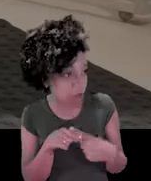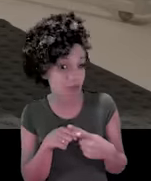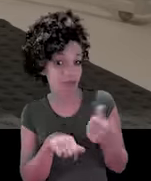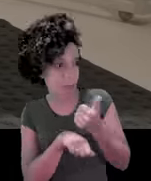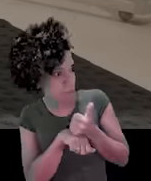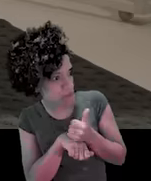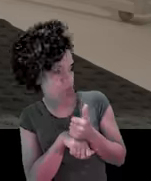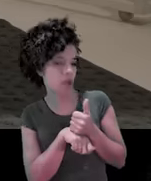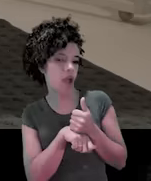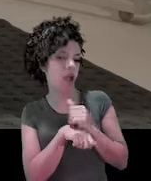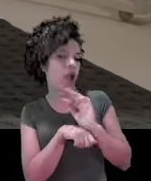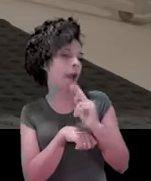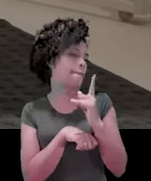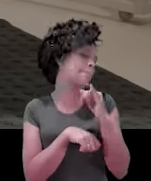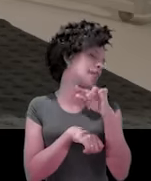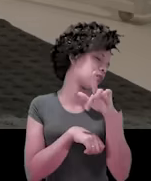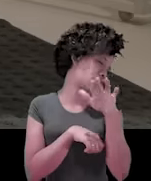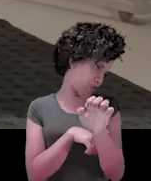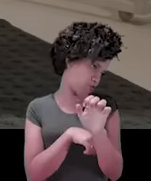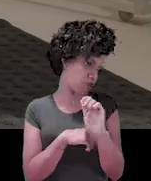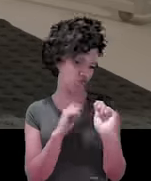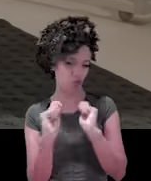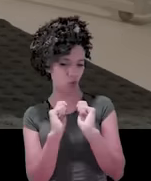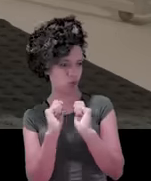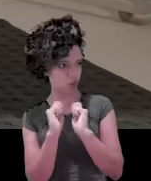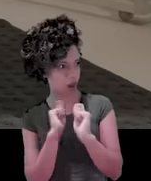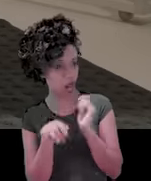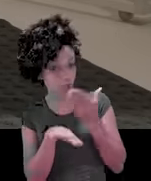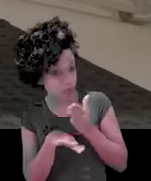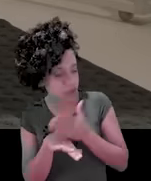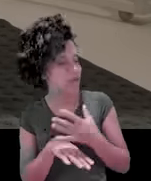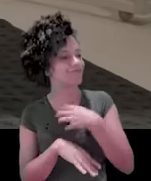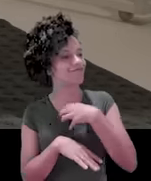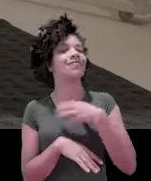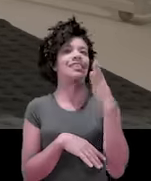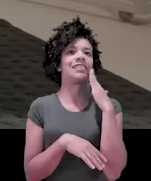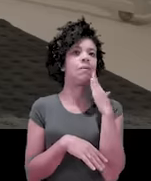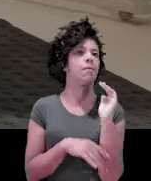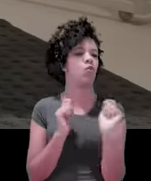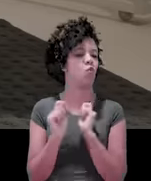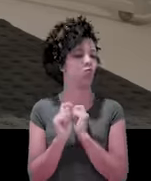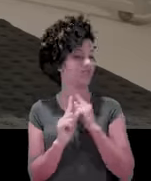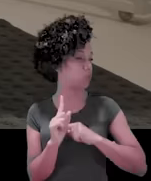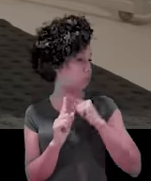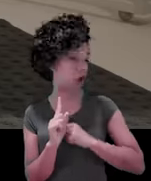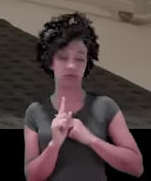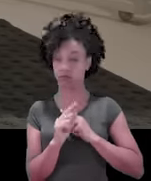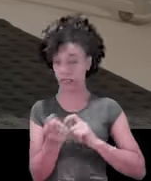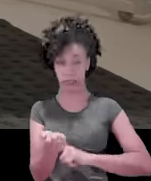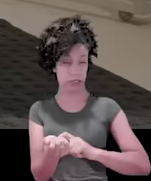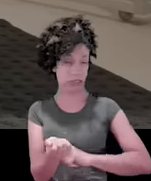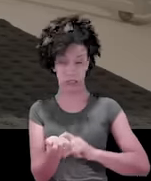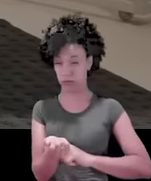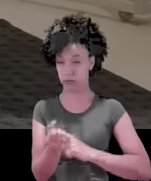da profissão habilidade de você controlar suas emoções no momento de alto nível de estresse